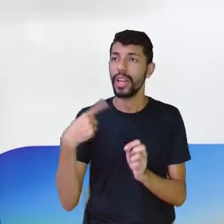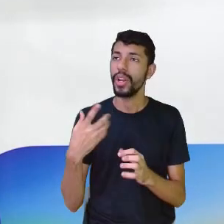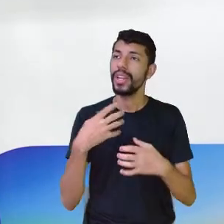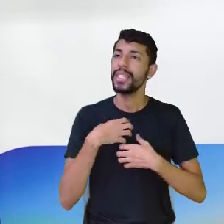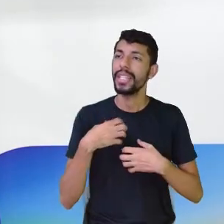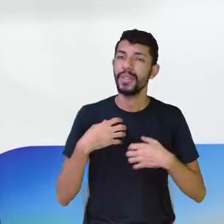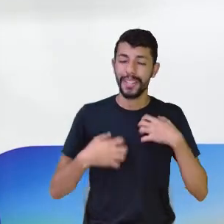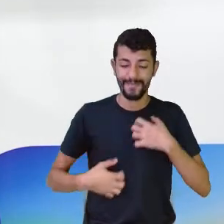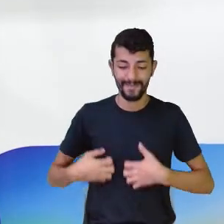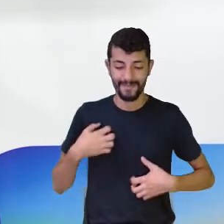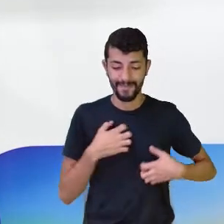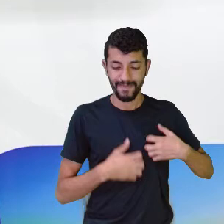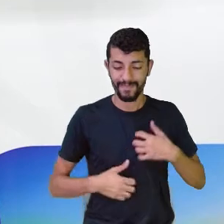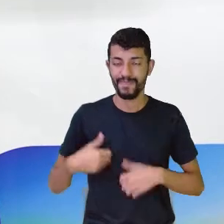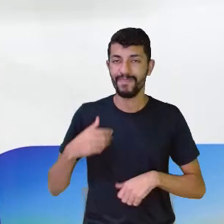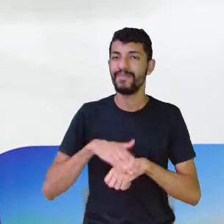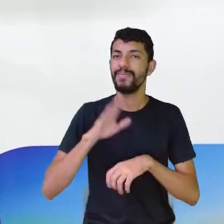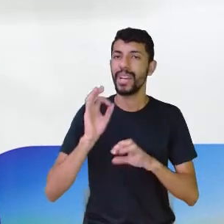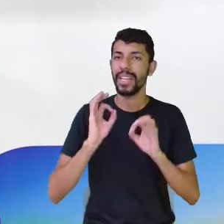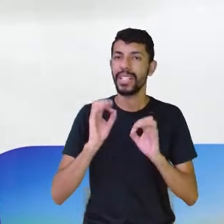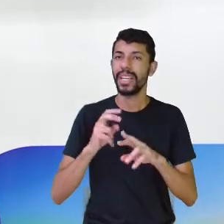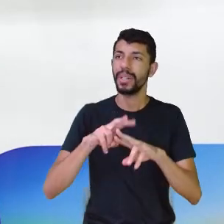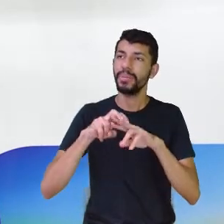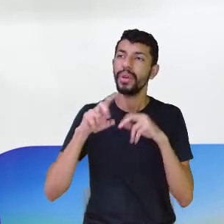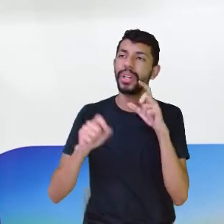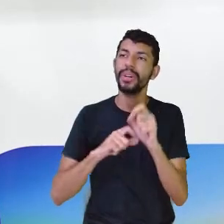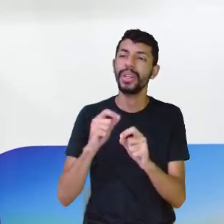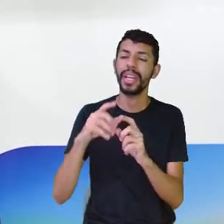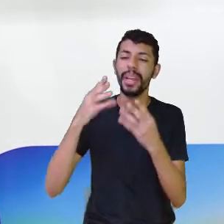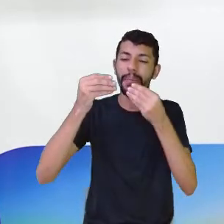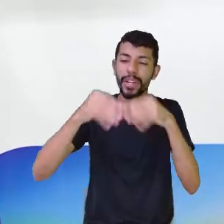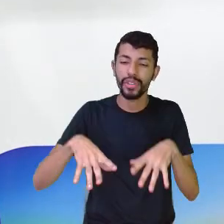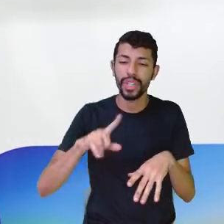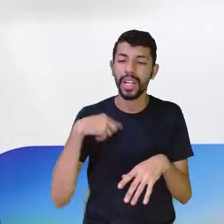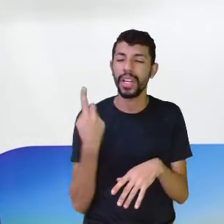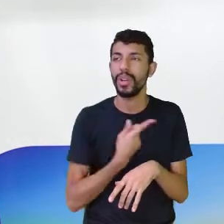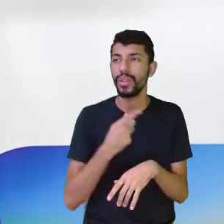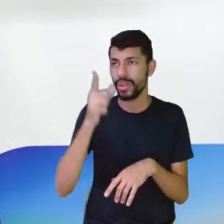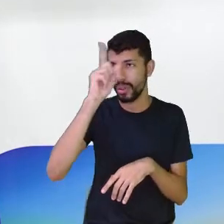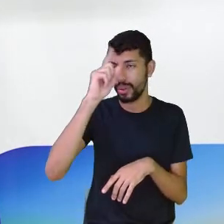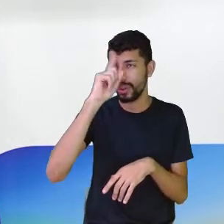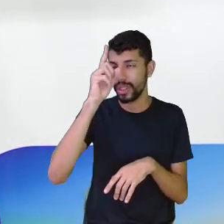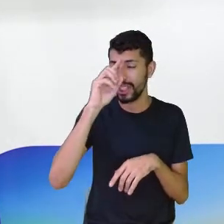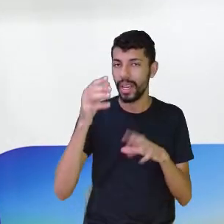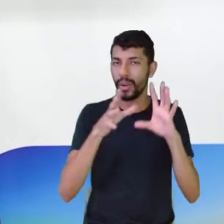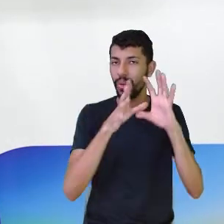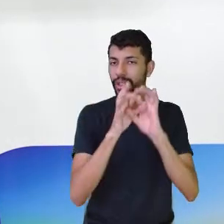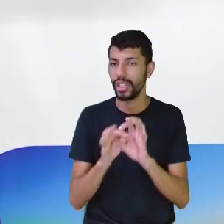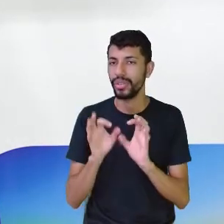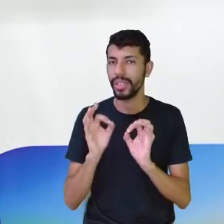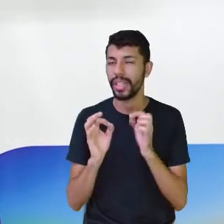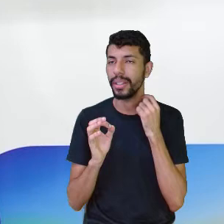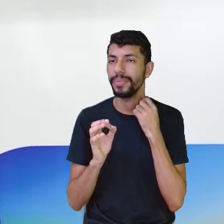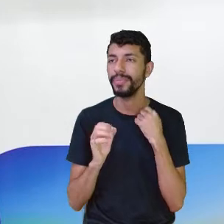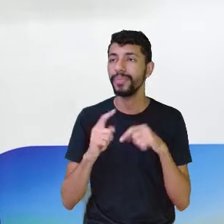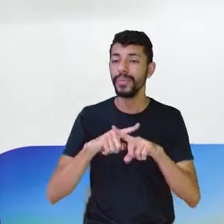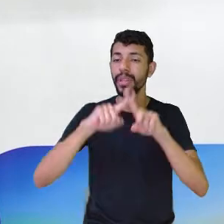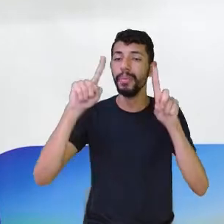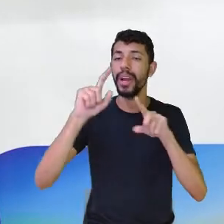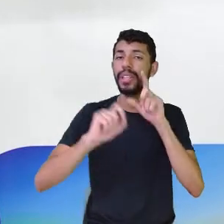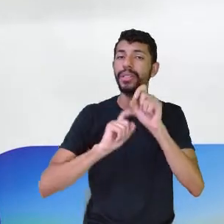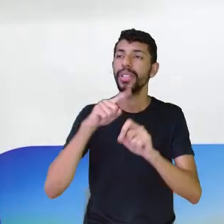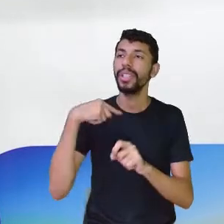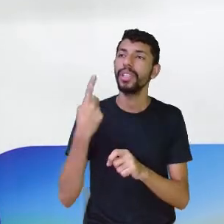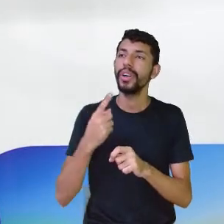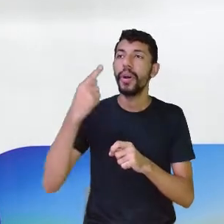mais incomodado, né? Porque a coisa ia estar afetando diretamente o nosso dia a dia, o nosso contexto. Só que, quando a gente